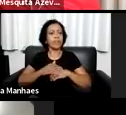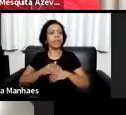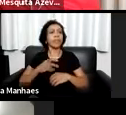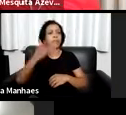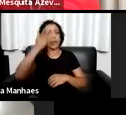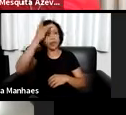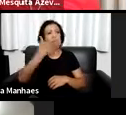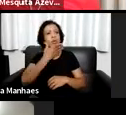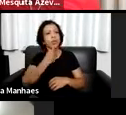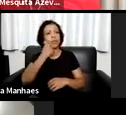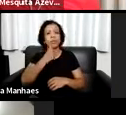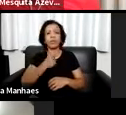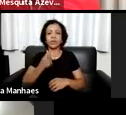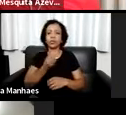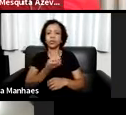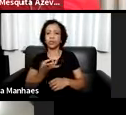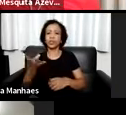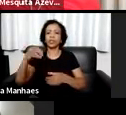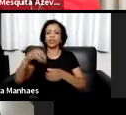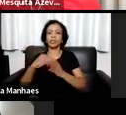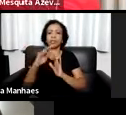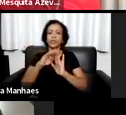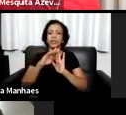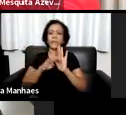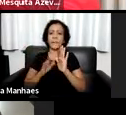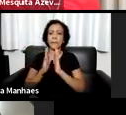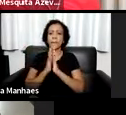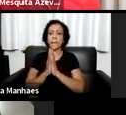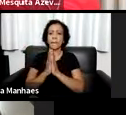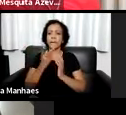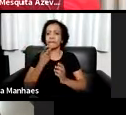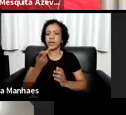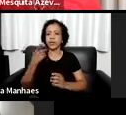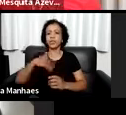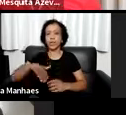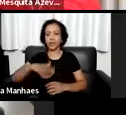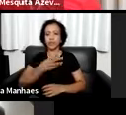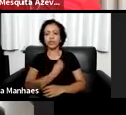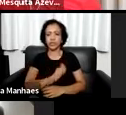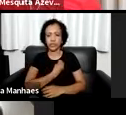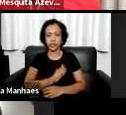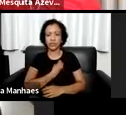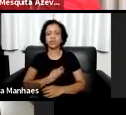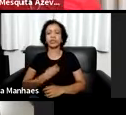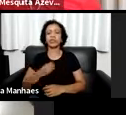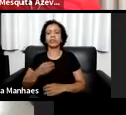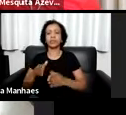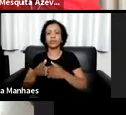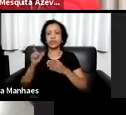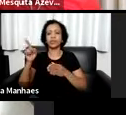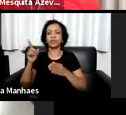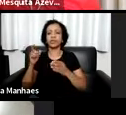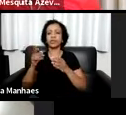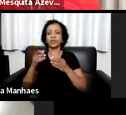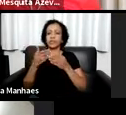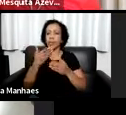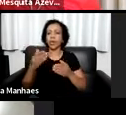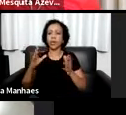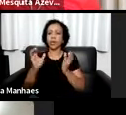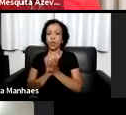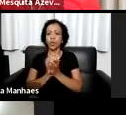todos os dias estão saindo às ruas para recolher o lixo, para limpar as ruas. E também, pastor, pelos policiais, corpo de